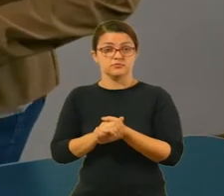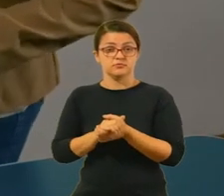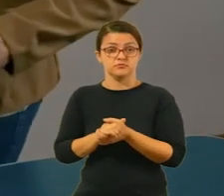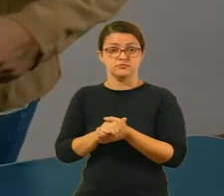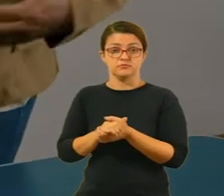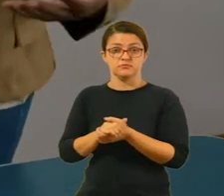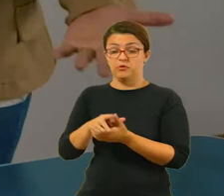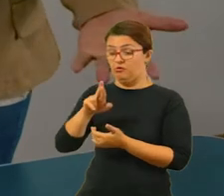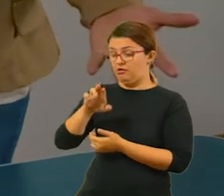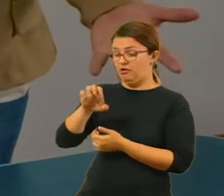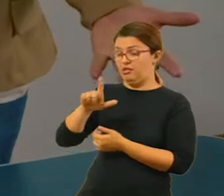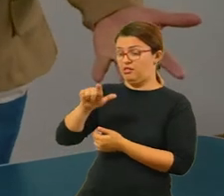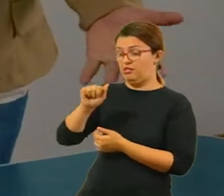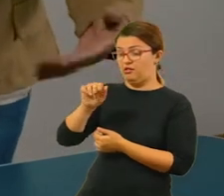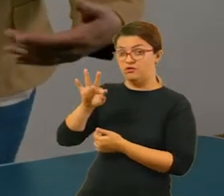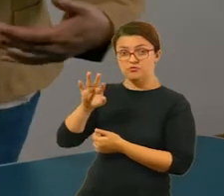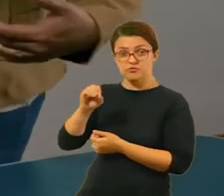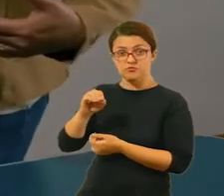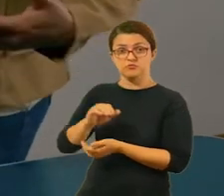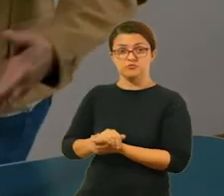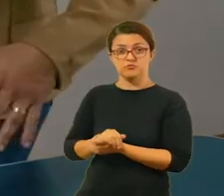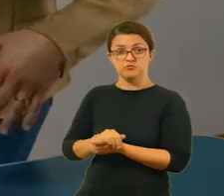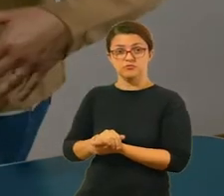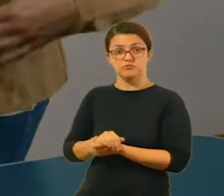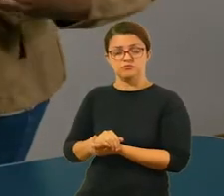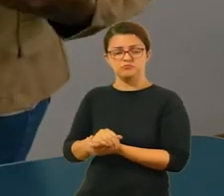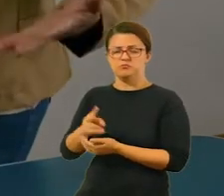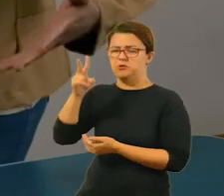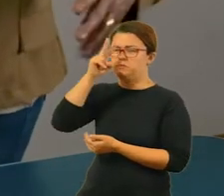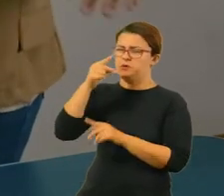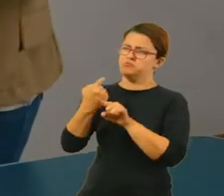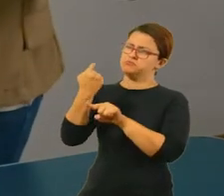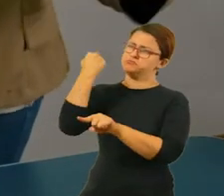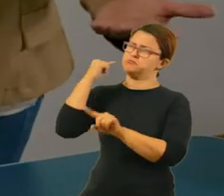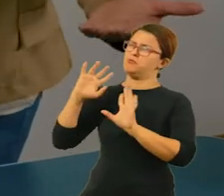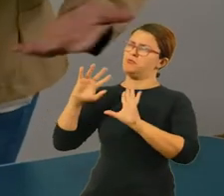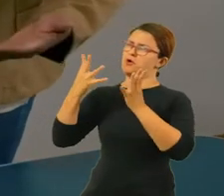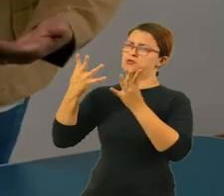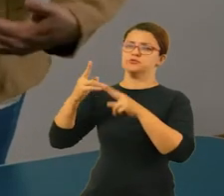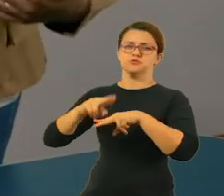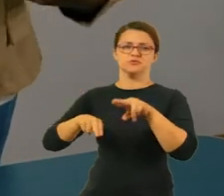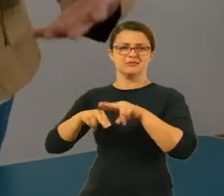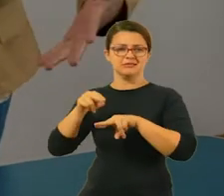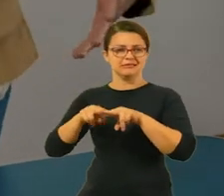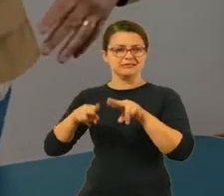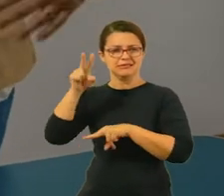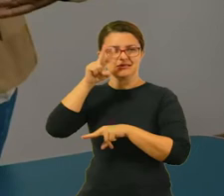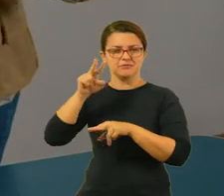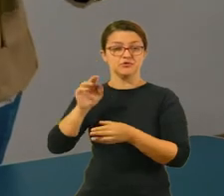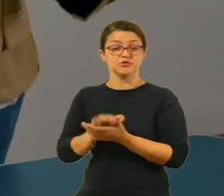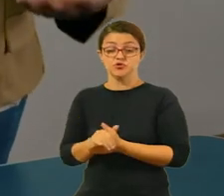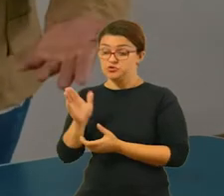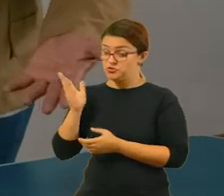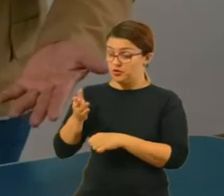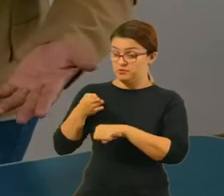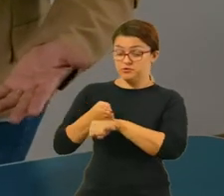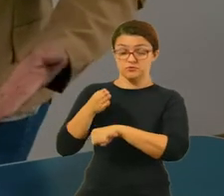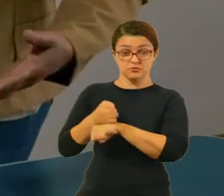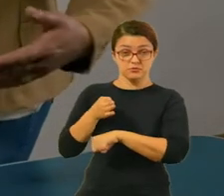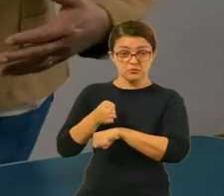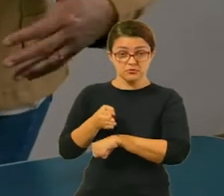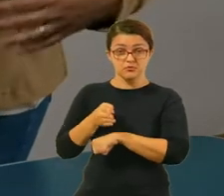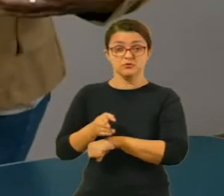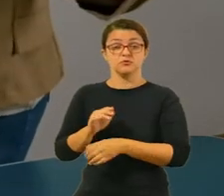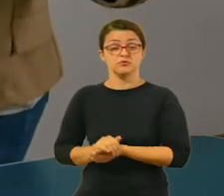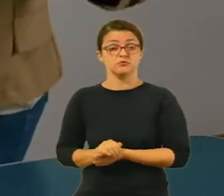pela professora é um relato junino, onde você vai lembrar de outras festas que vocês tiveram, festas das quais ela